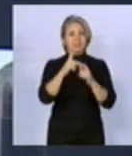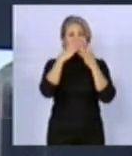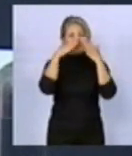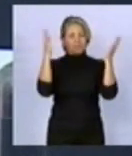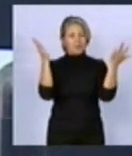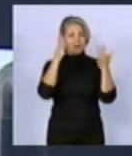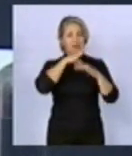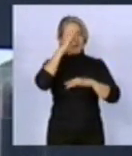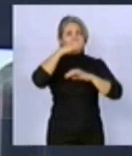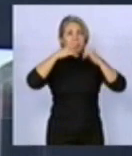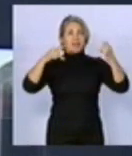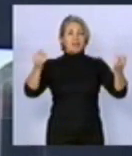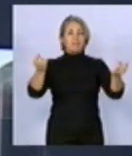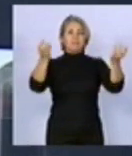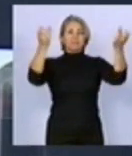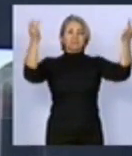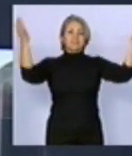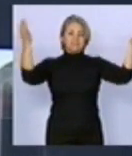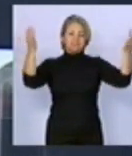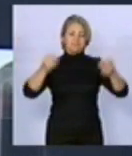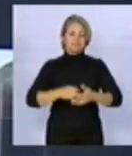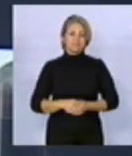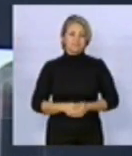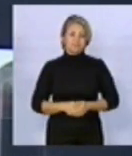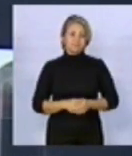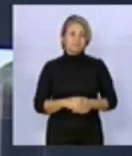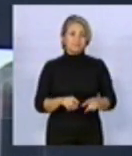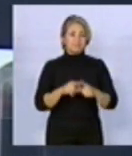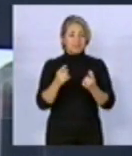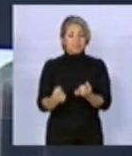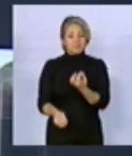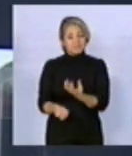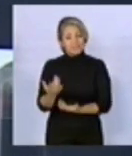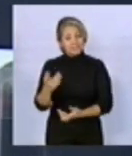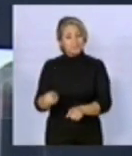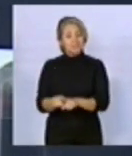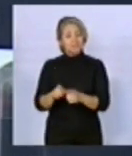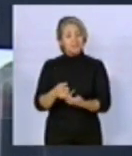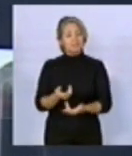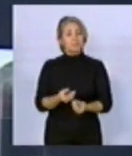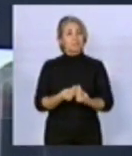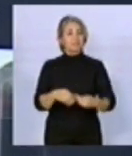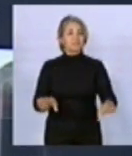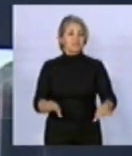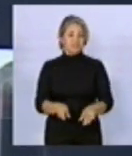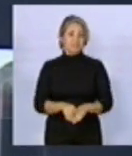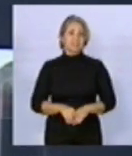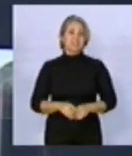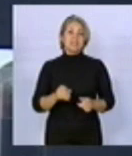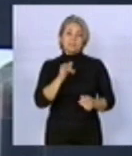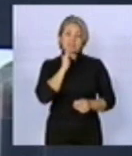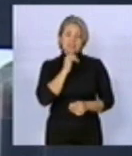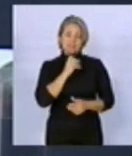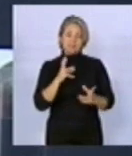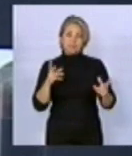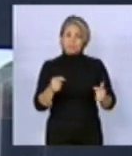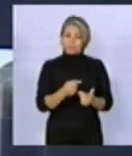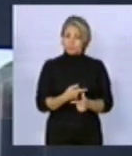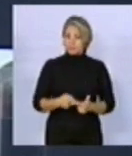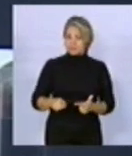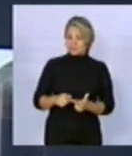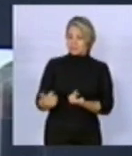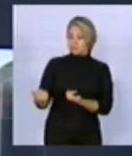queima da palha de cana prejudica a produção de etanol quanto maior o consumo de etanol o combustível renovável em